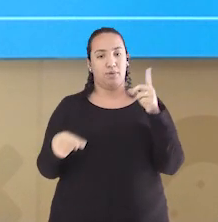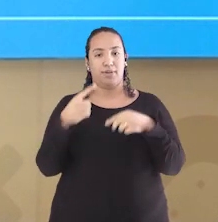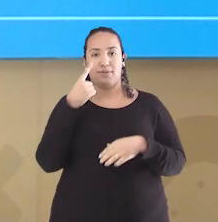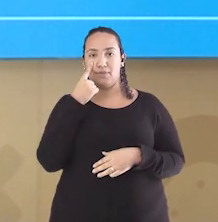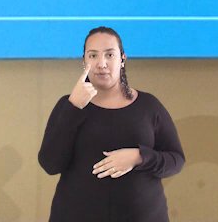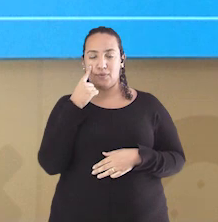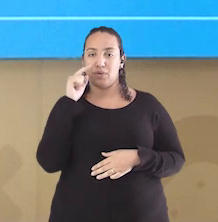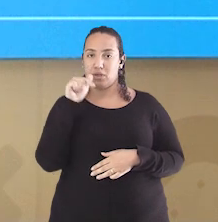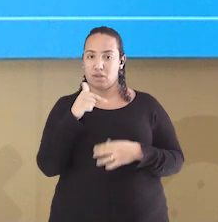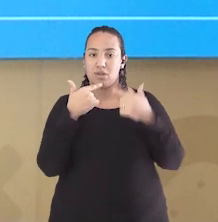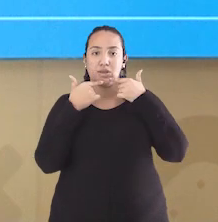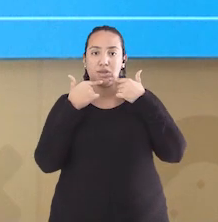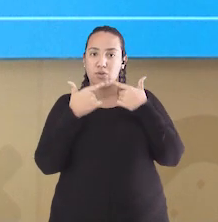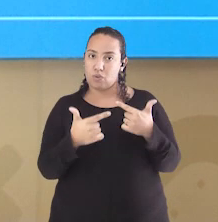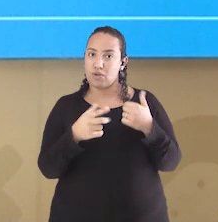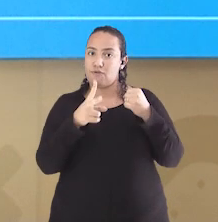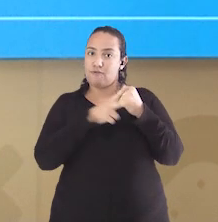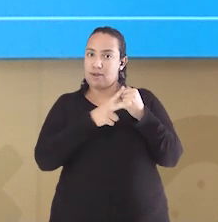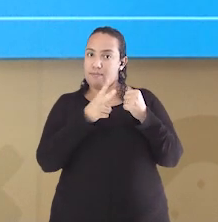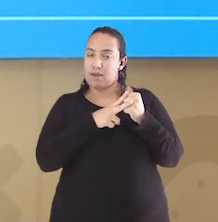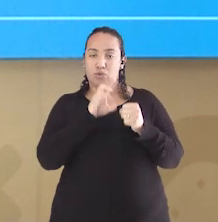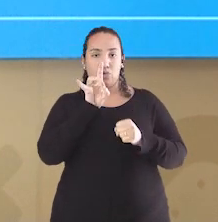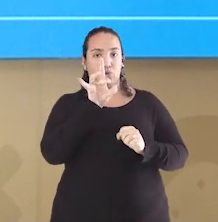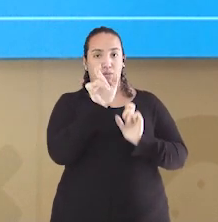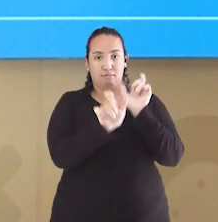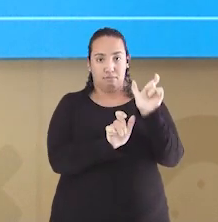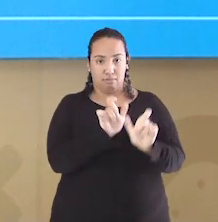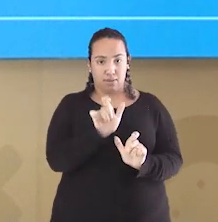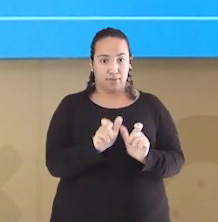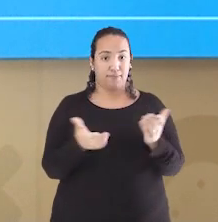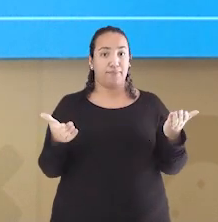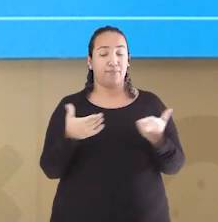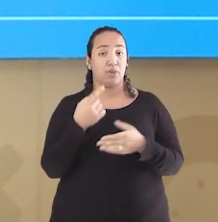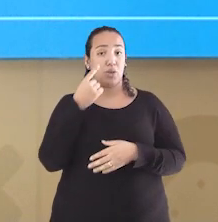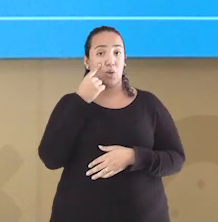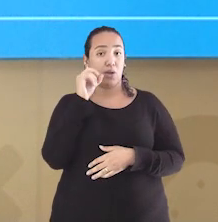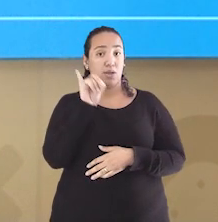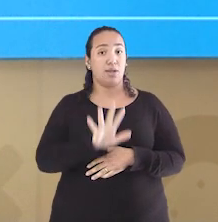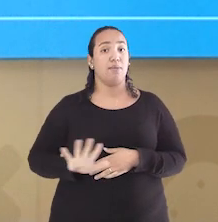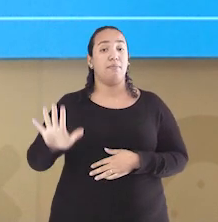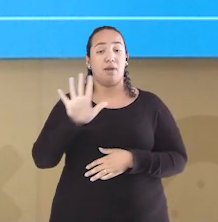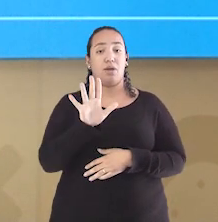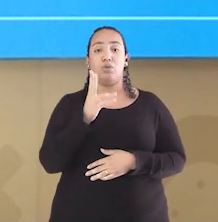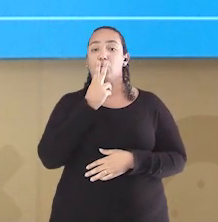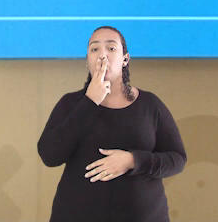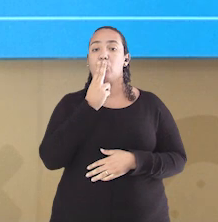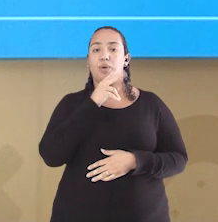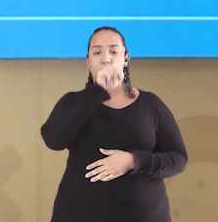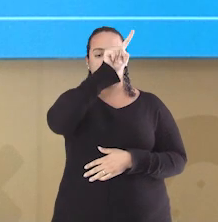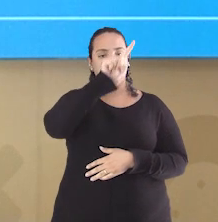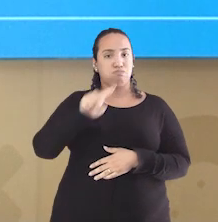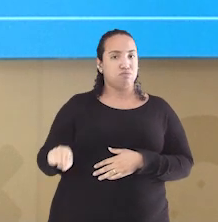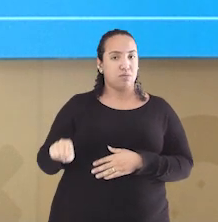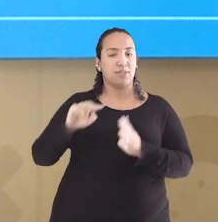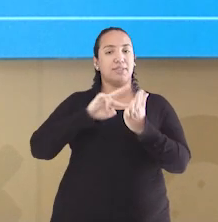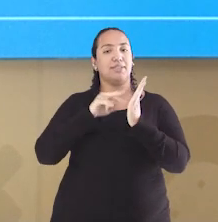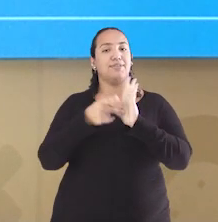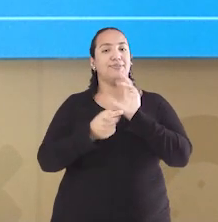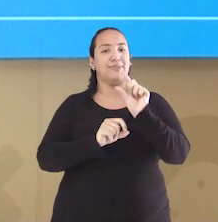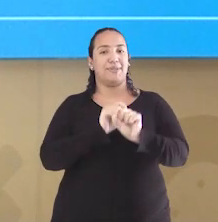temos o uso da linguagem verbal, somente palavras. Aqui temos o cigarro com a faixa no meio